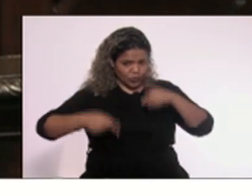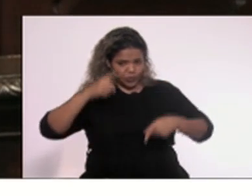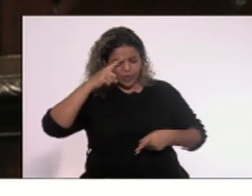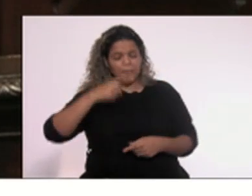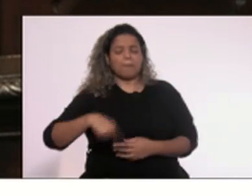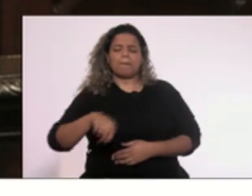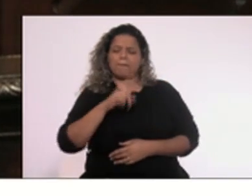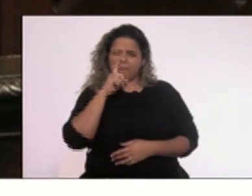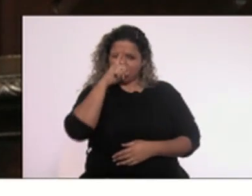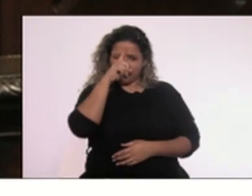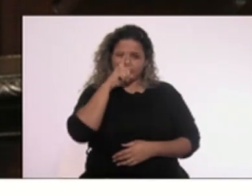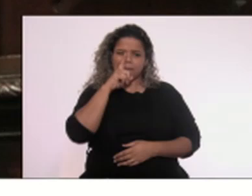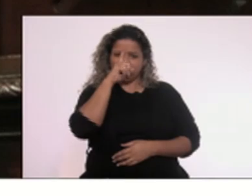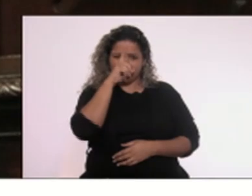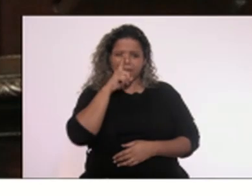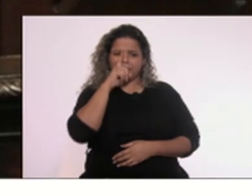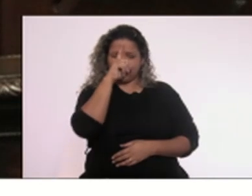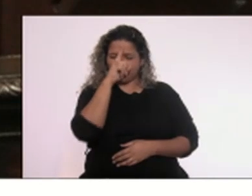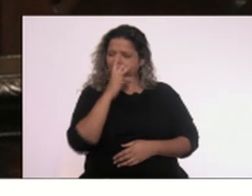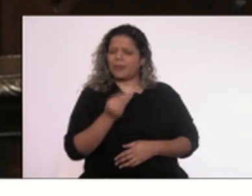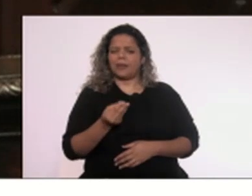era enorme,